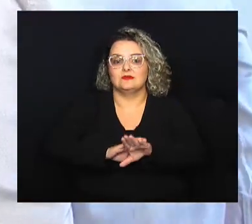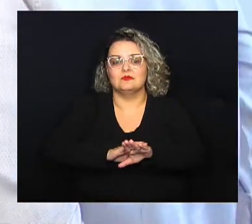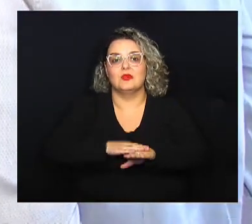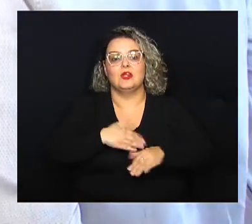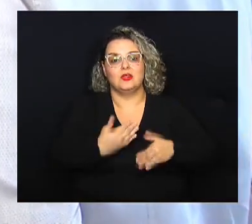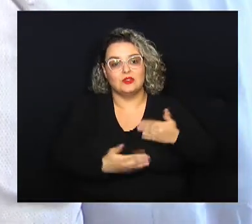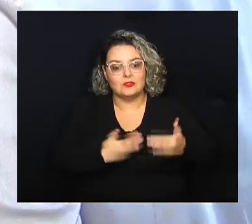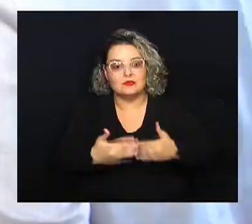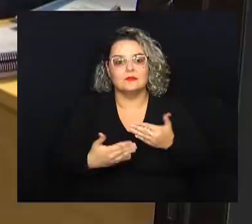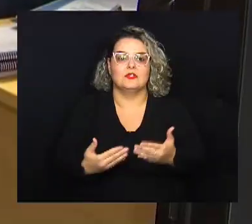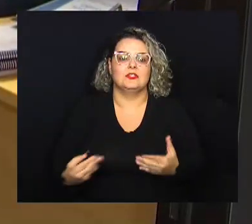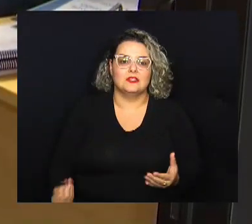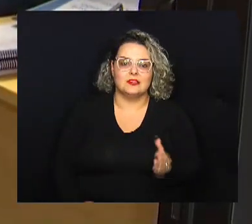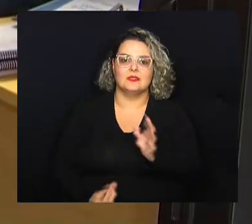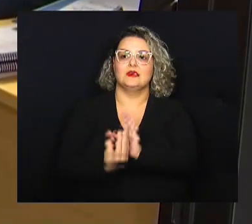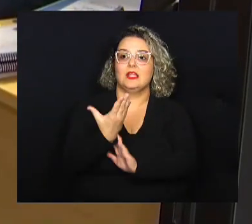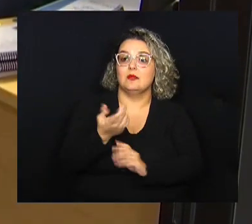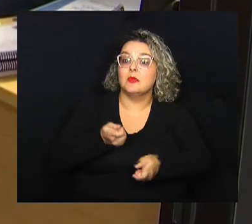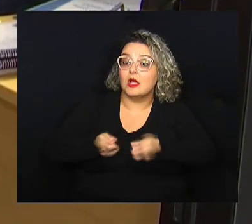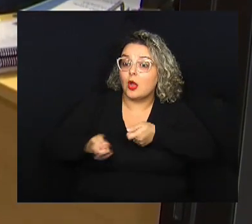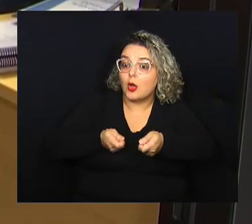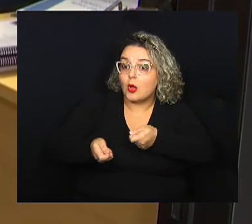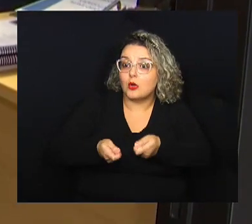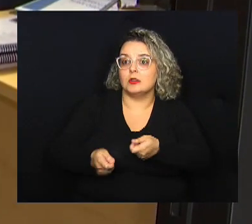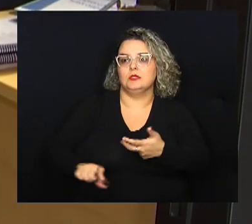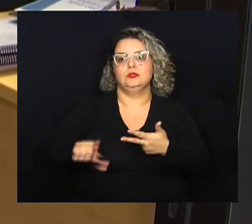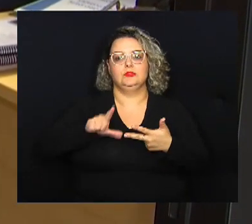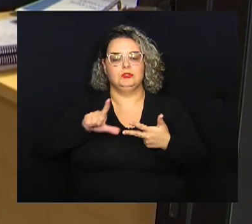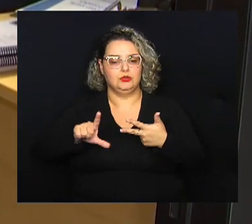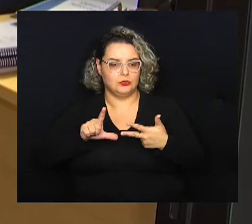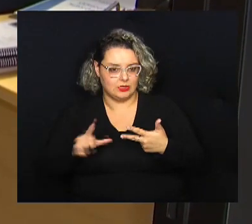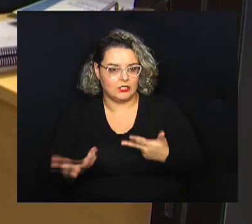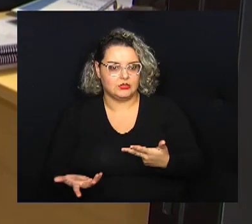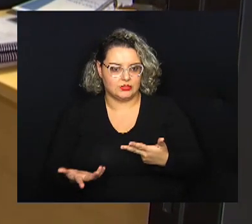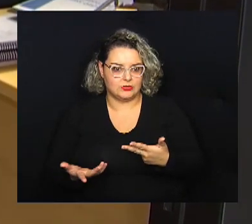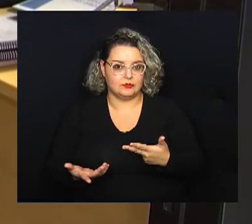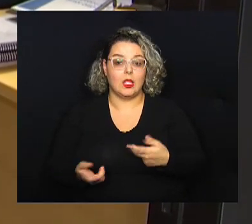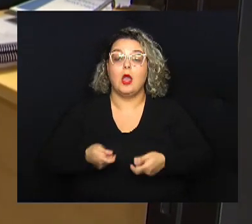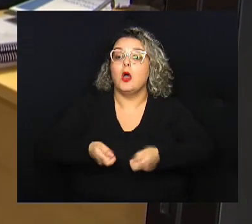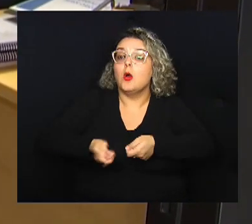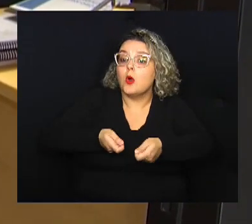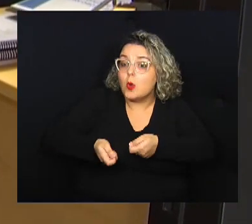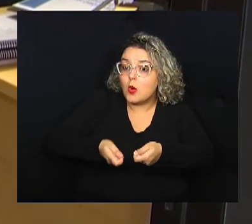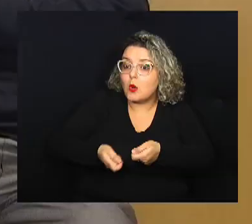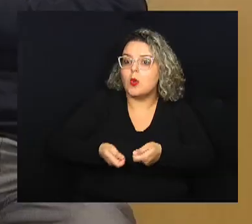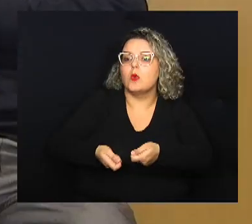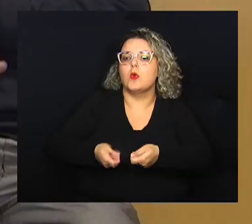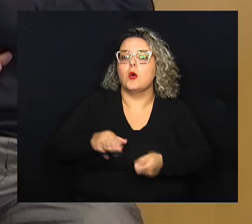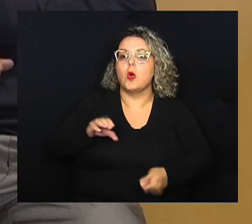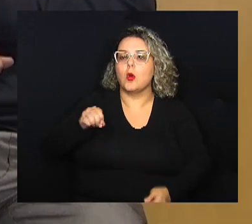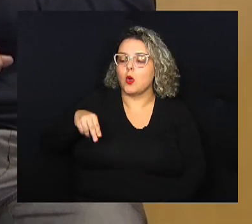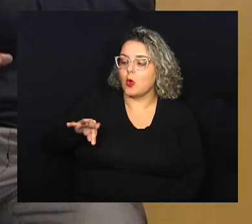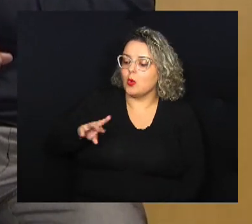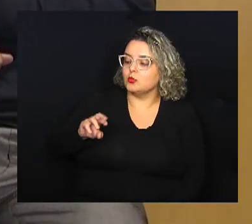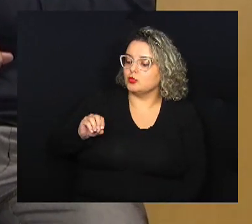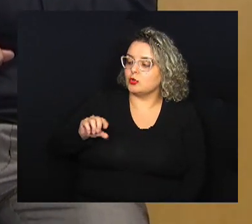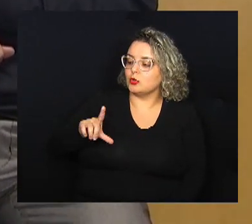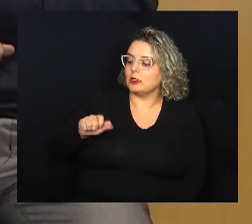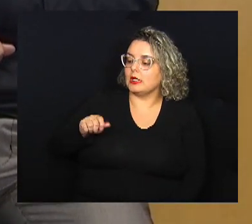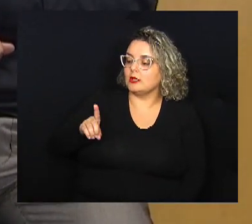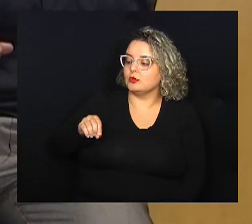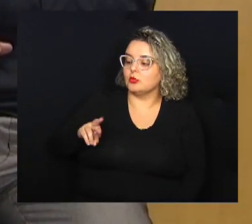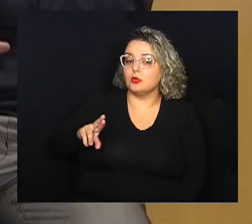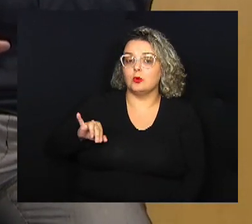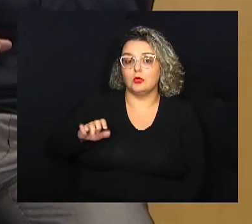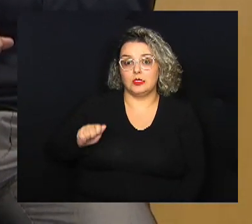processo instituído pela Controladoria do Legislativo. A Controladoria é o setor responsável por todo o sistema